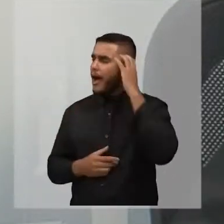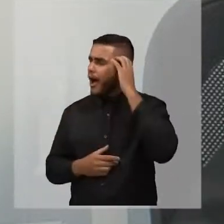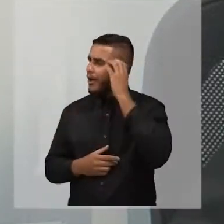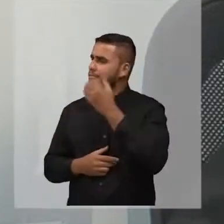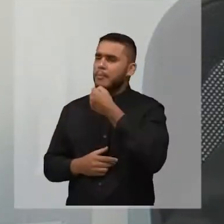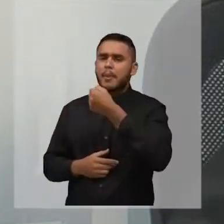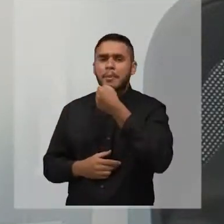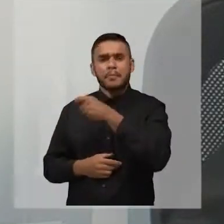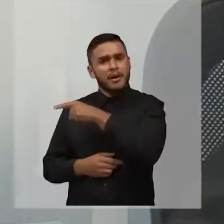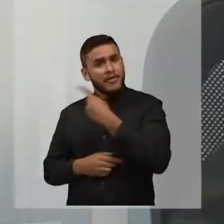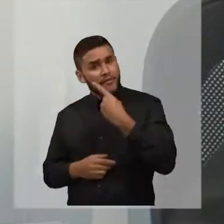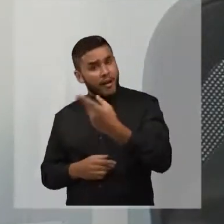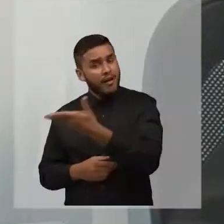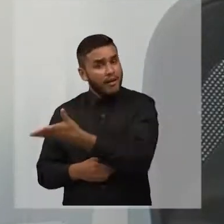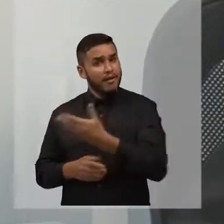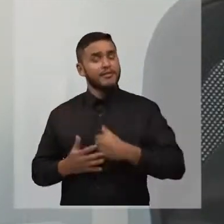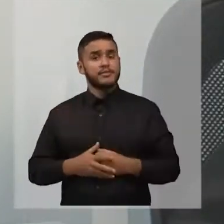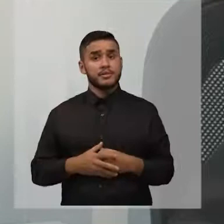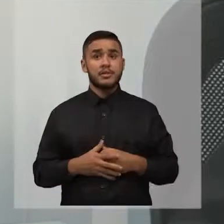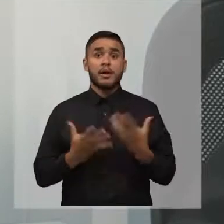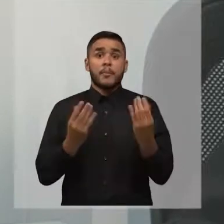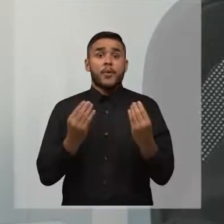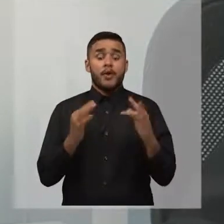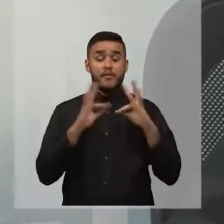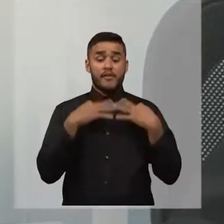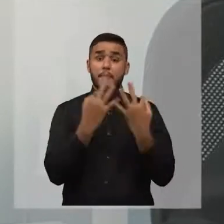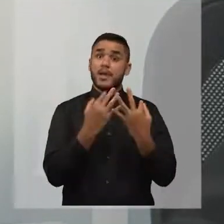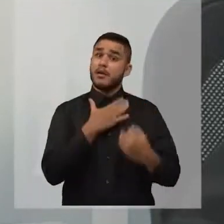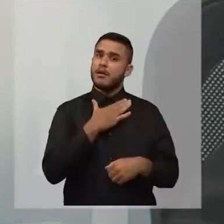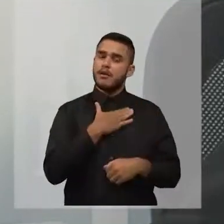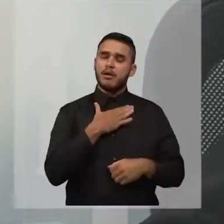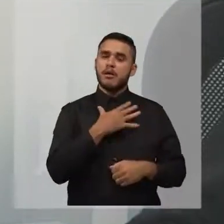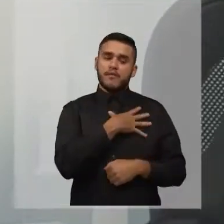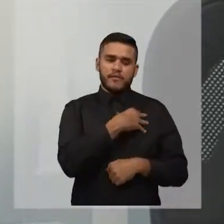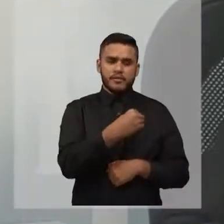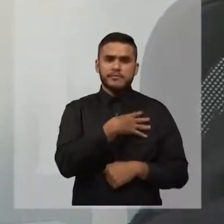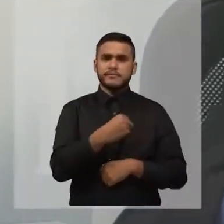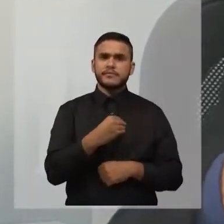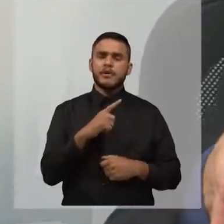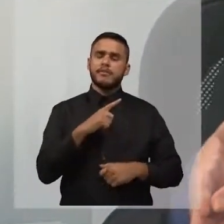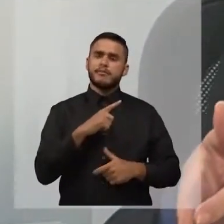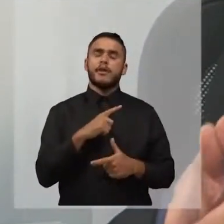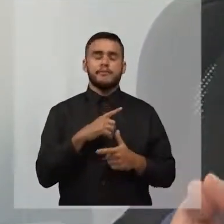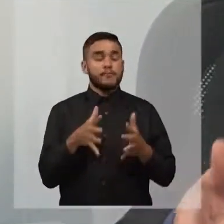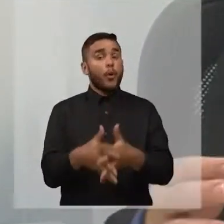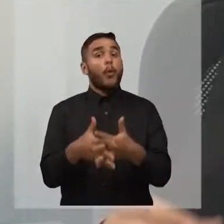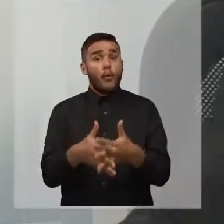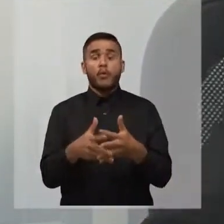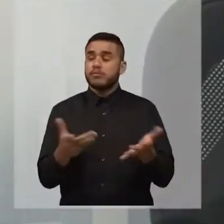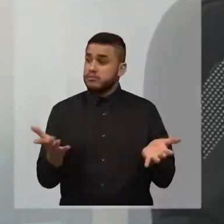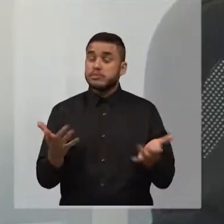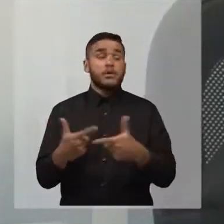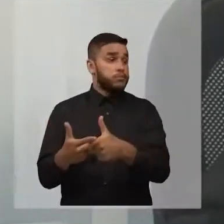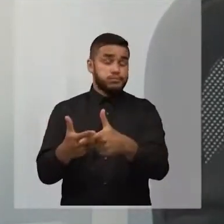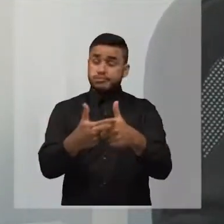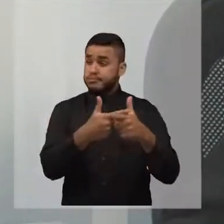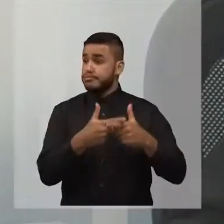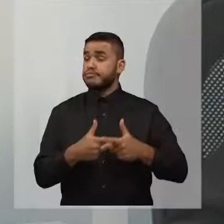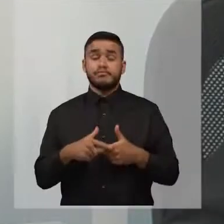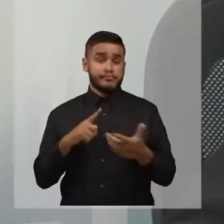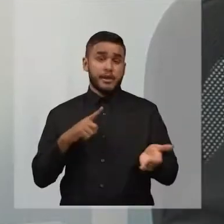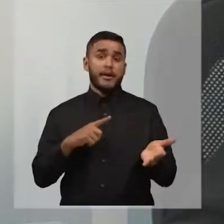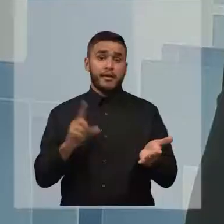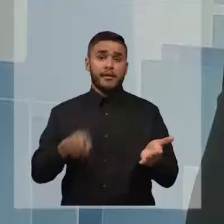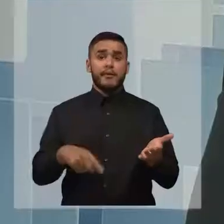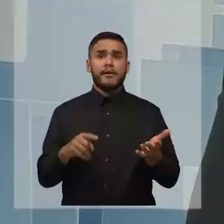o espaço privado de convivência do presidente da República tem interferido nas discussões